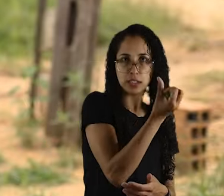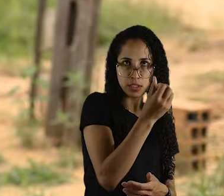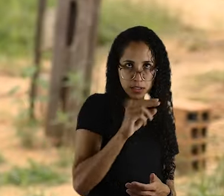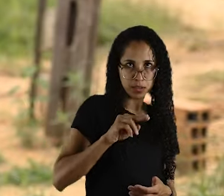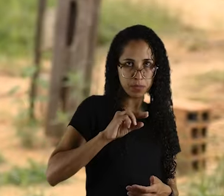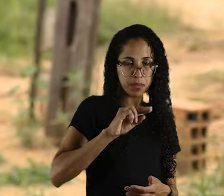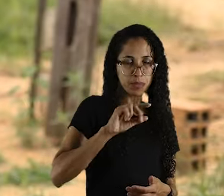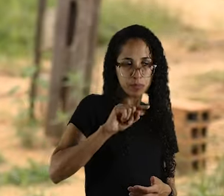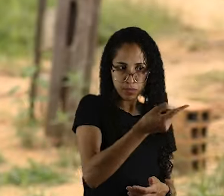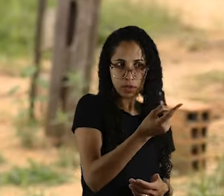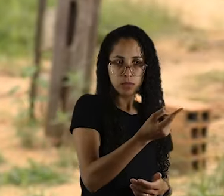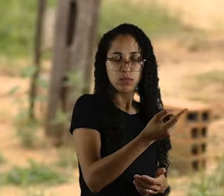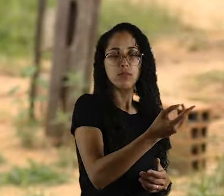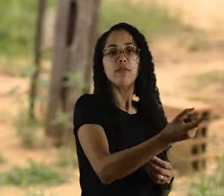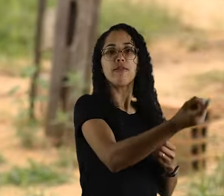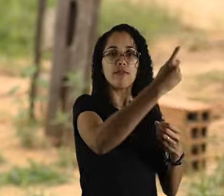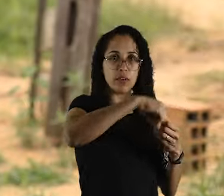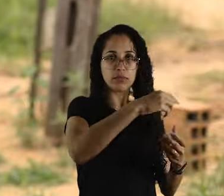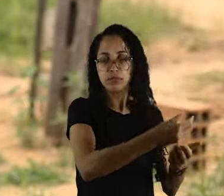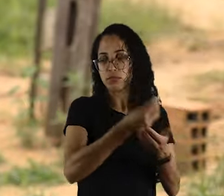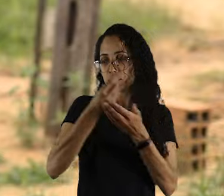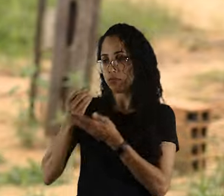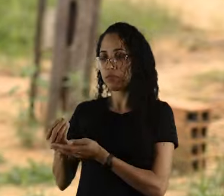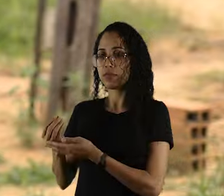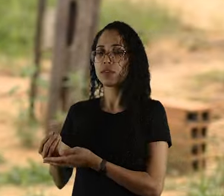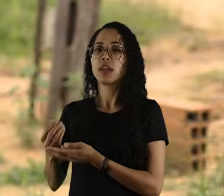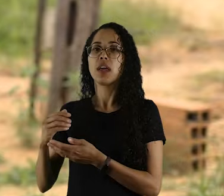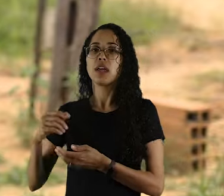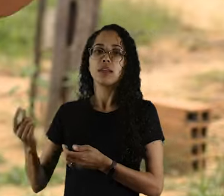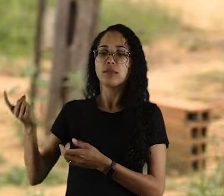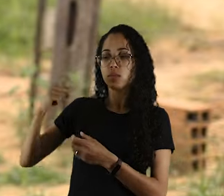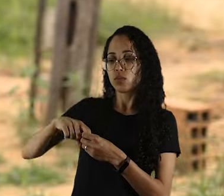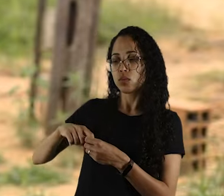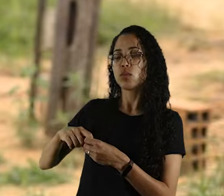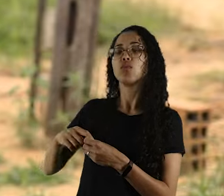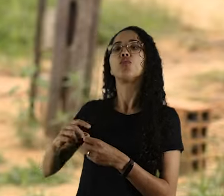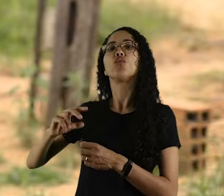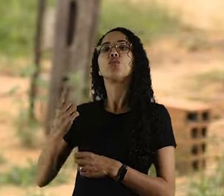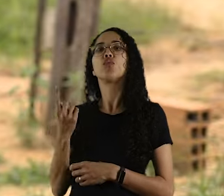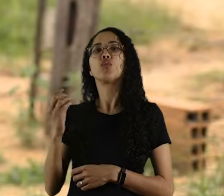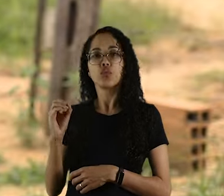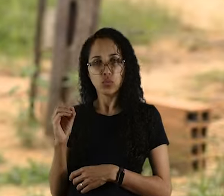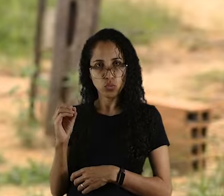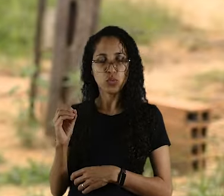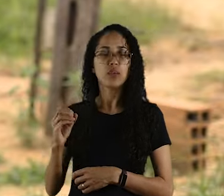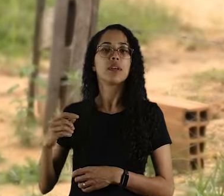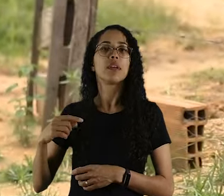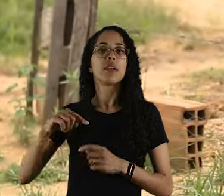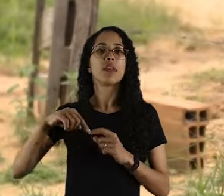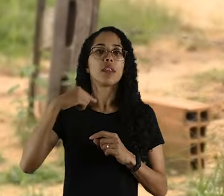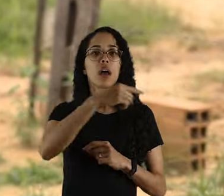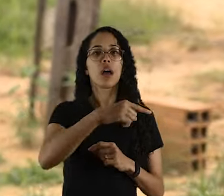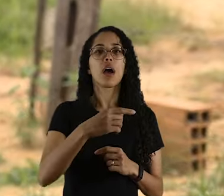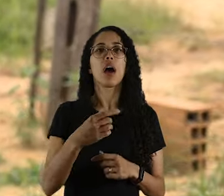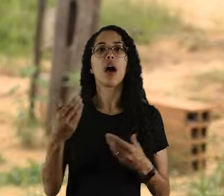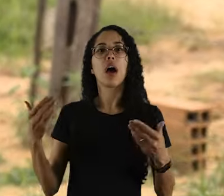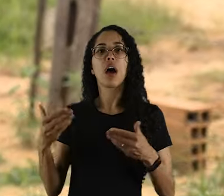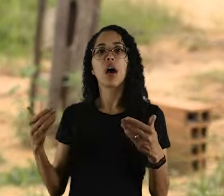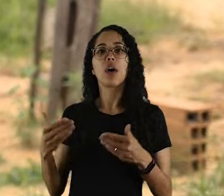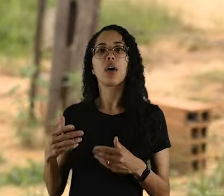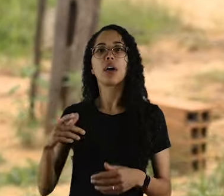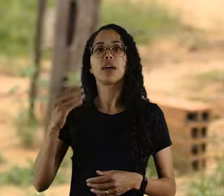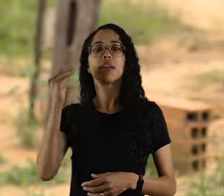o banco, meu score subiu, e agora, esse mês agora, a gente vamos tentar quitar o